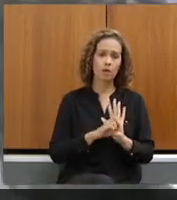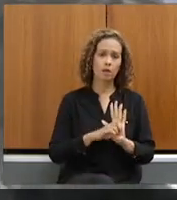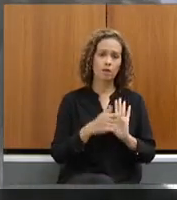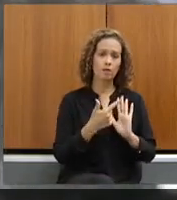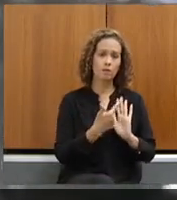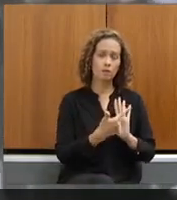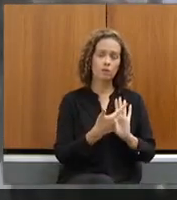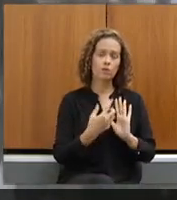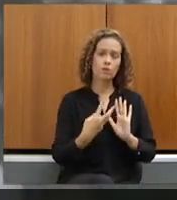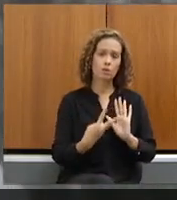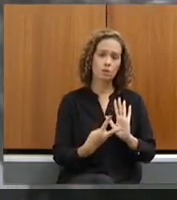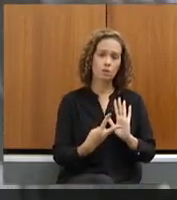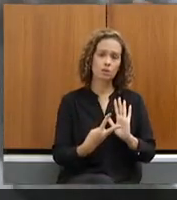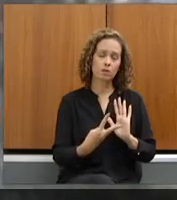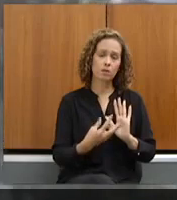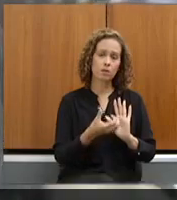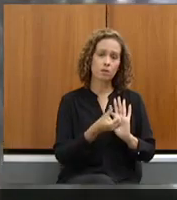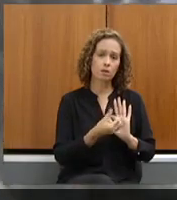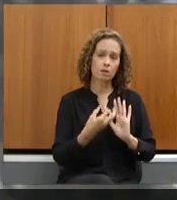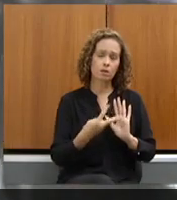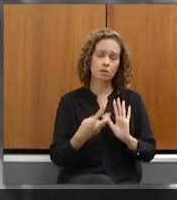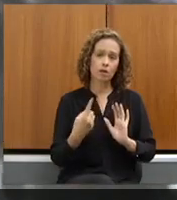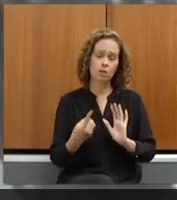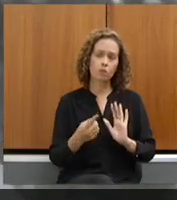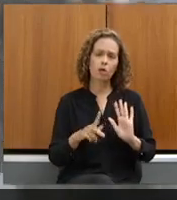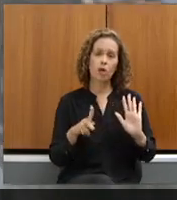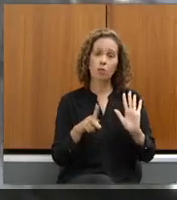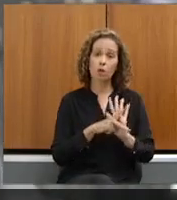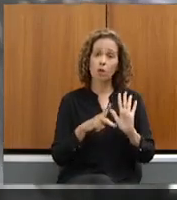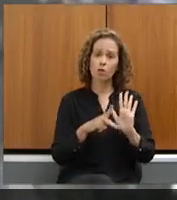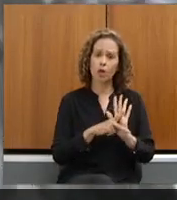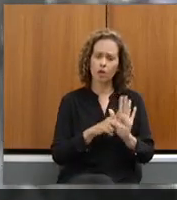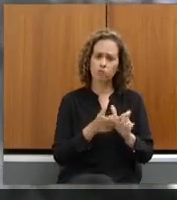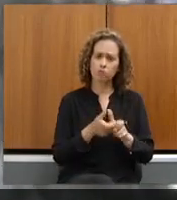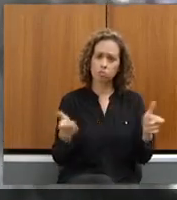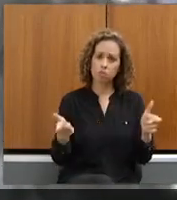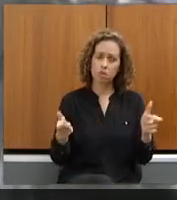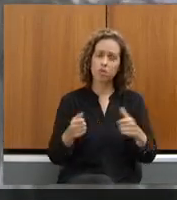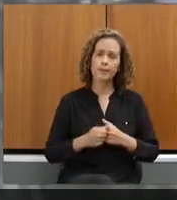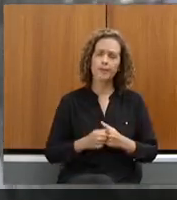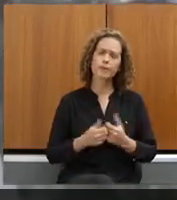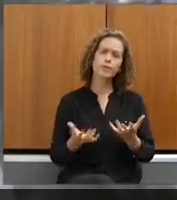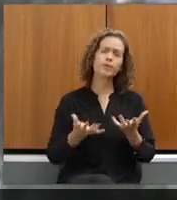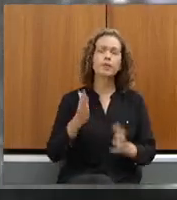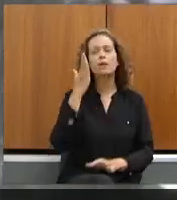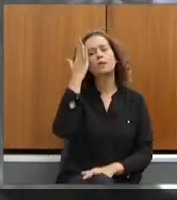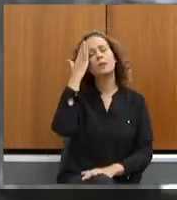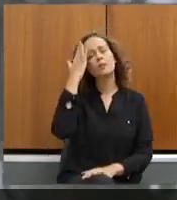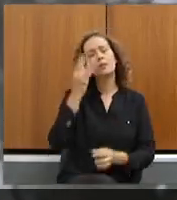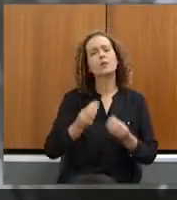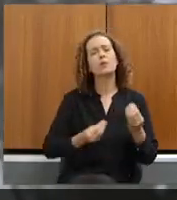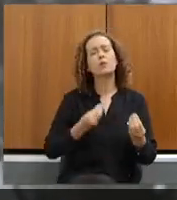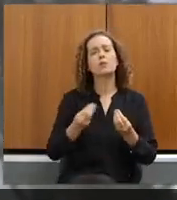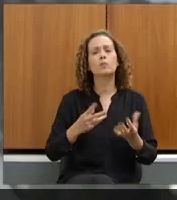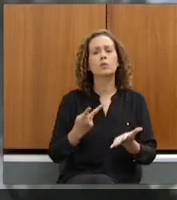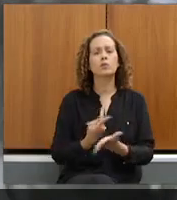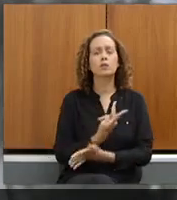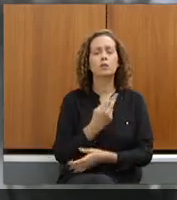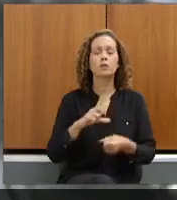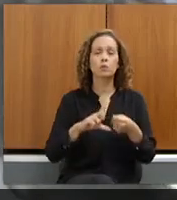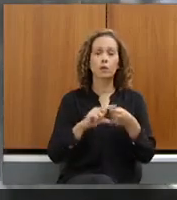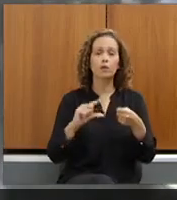23 1631 região de projetam e que eu queria saber como tá sendo implementado